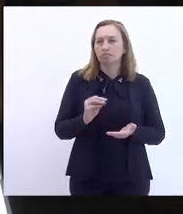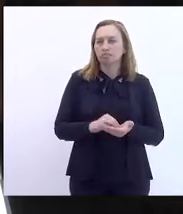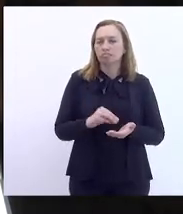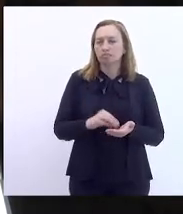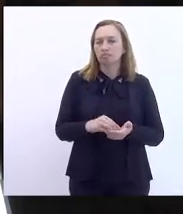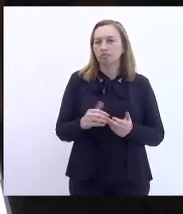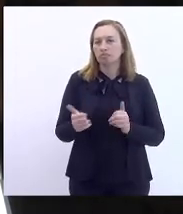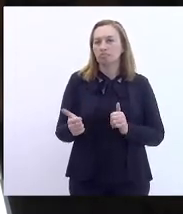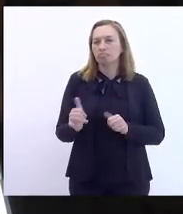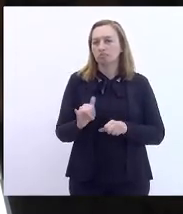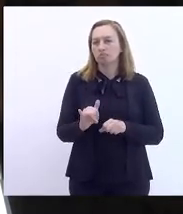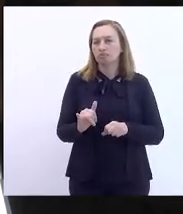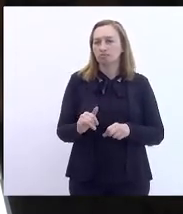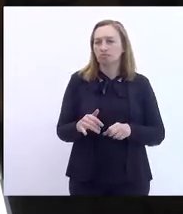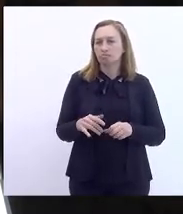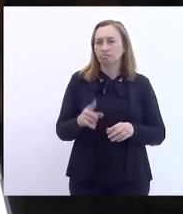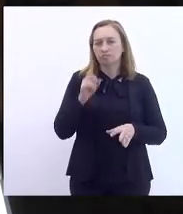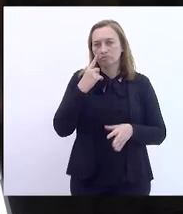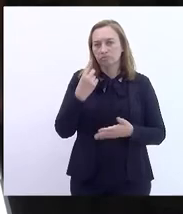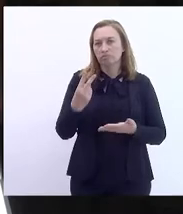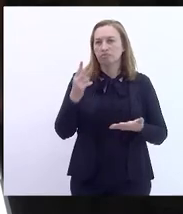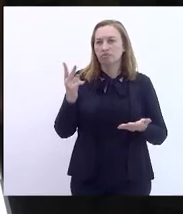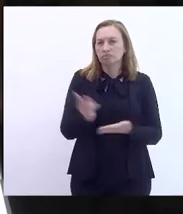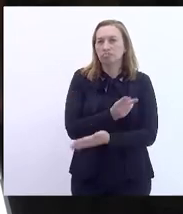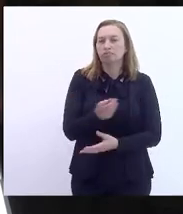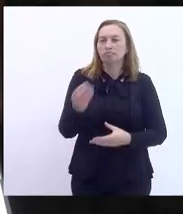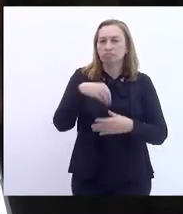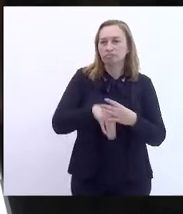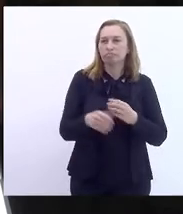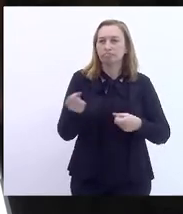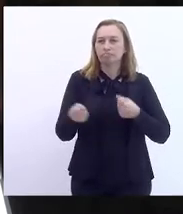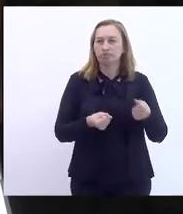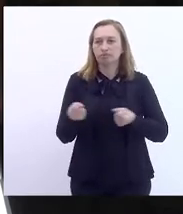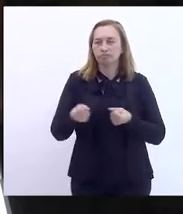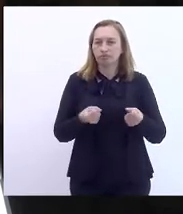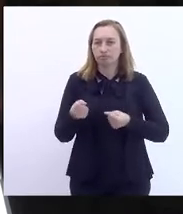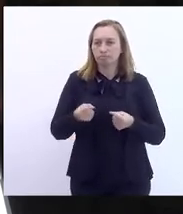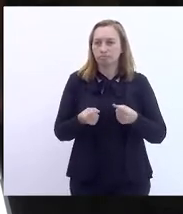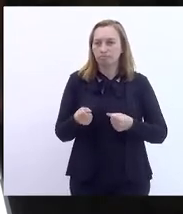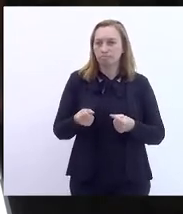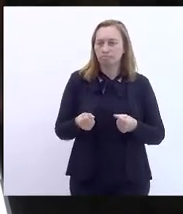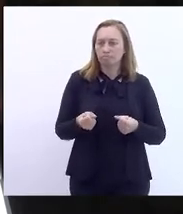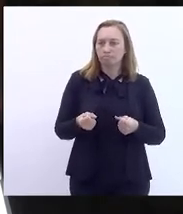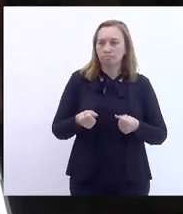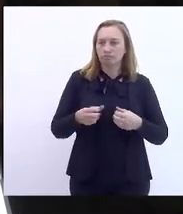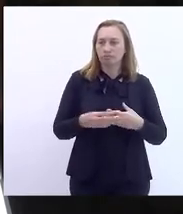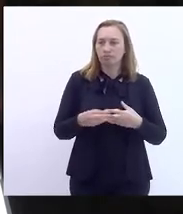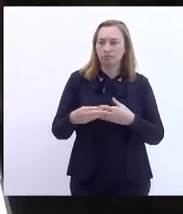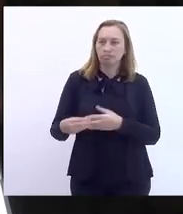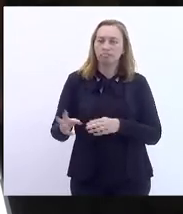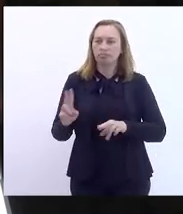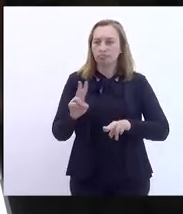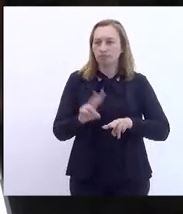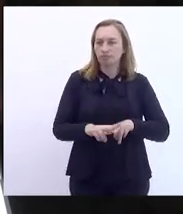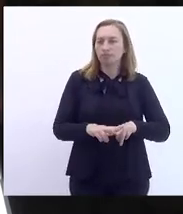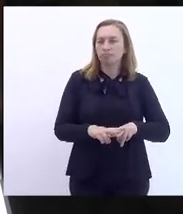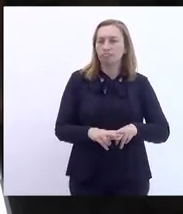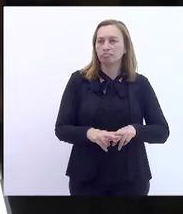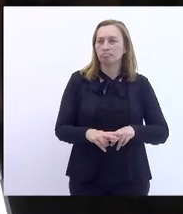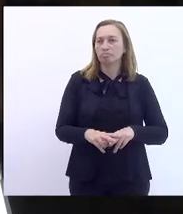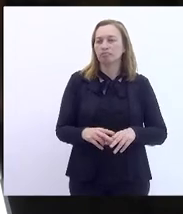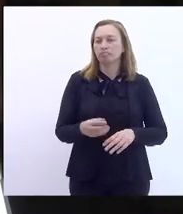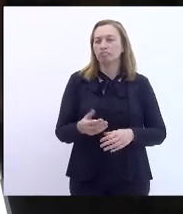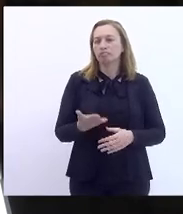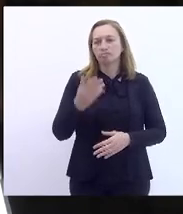de apuração daquilo que acontece dentro das viaturas em trânsito de pessoas detidas principalmente das